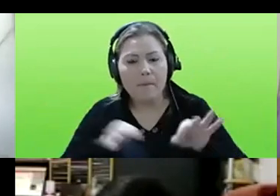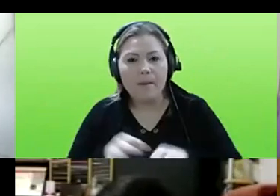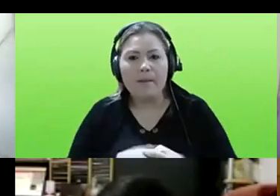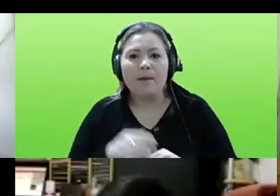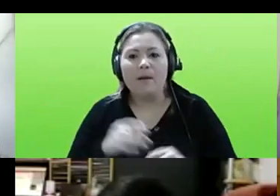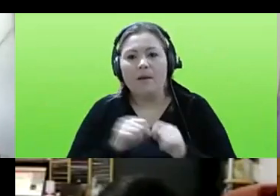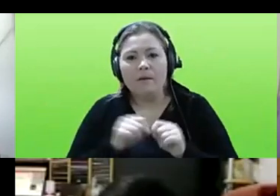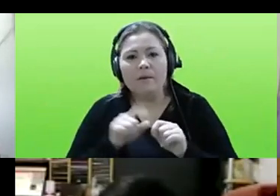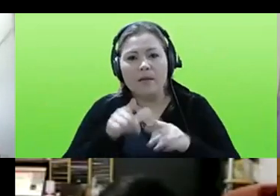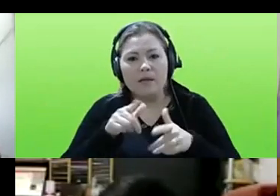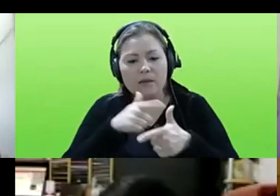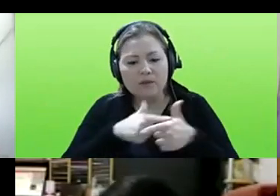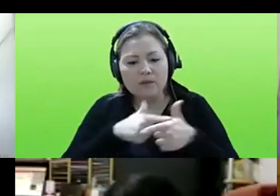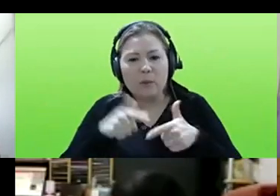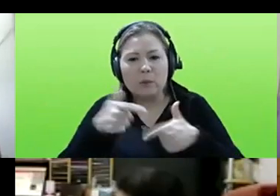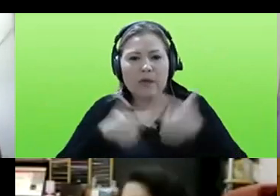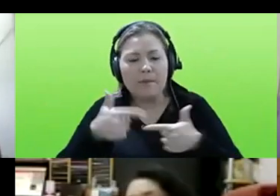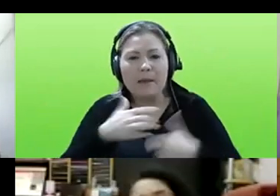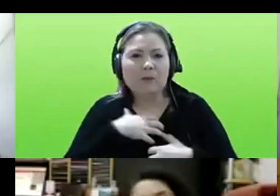essa divisão do trabalho de uma maneira